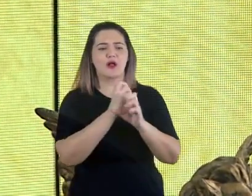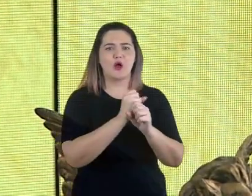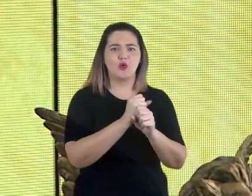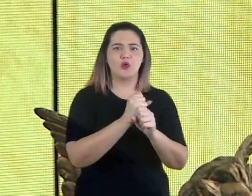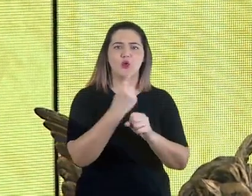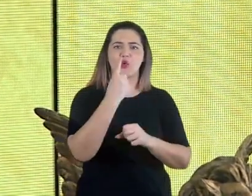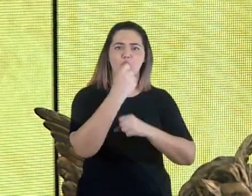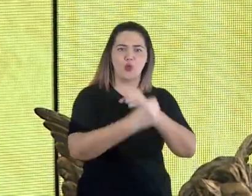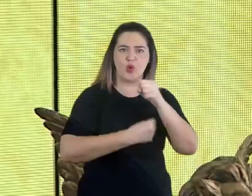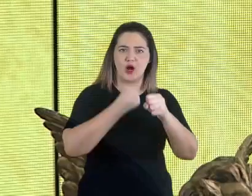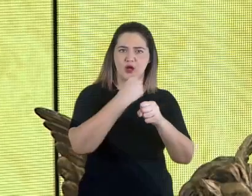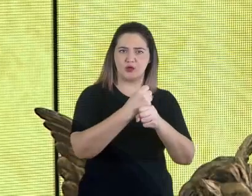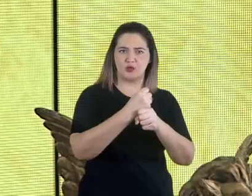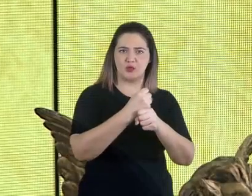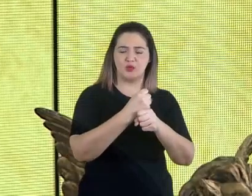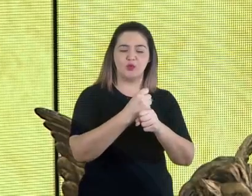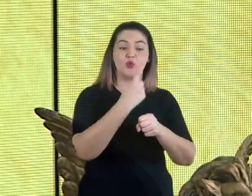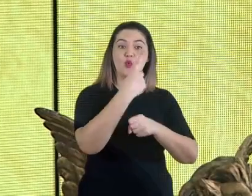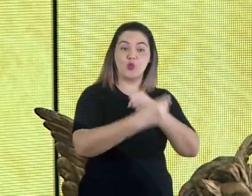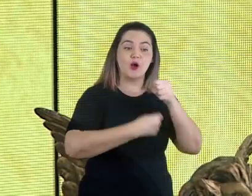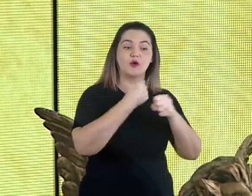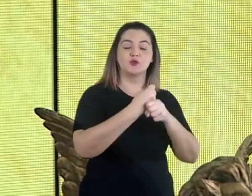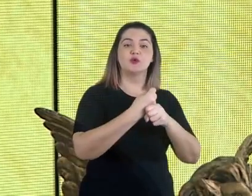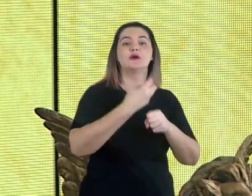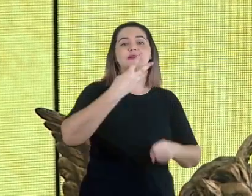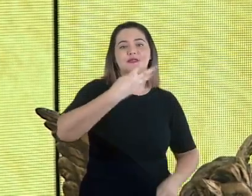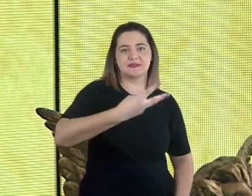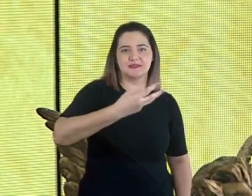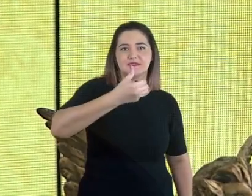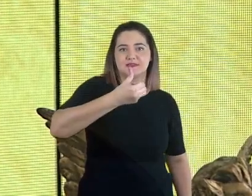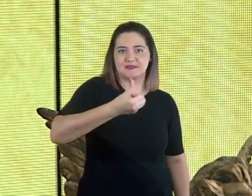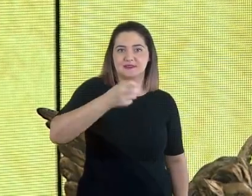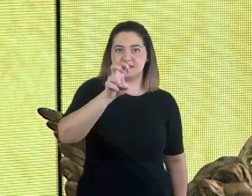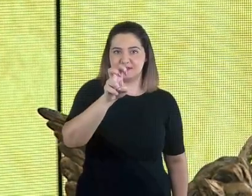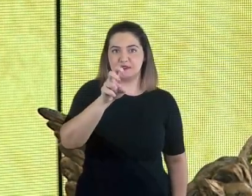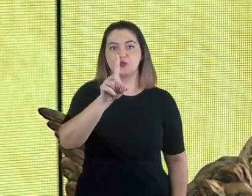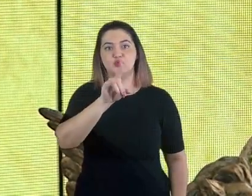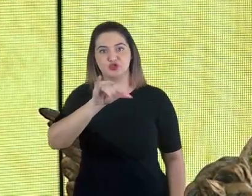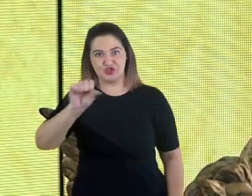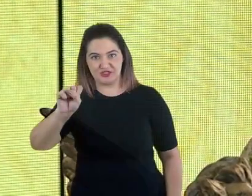seria 365 dias, 3 anos e meio dariam